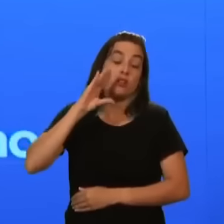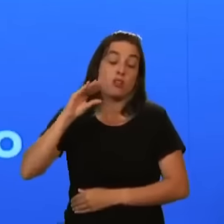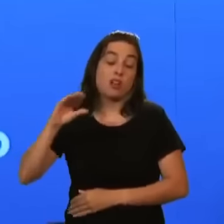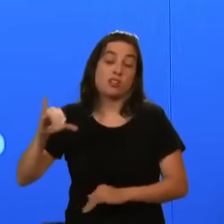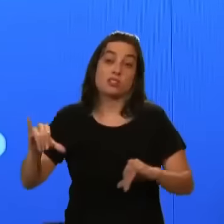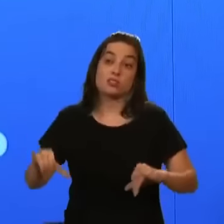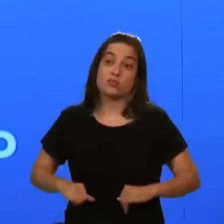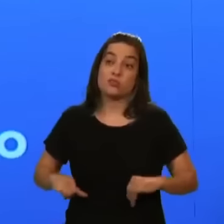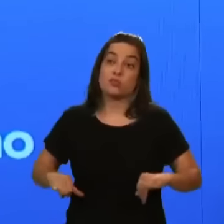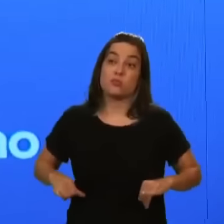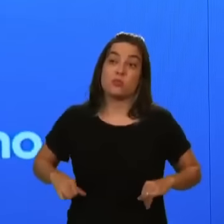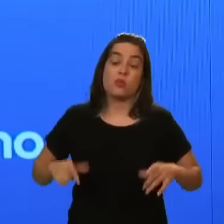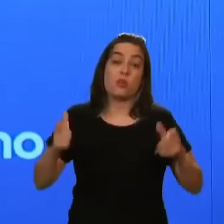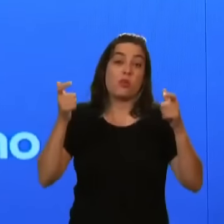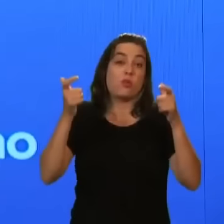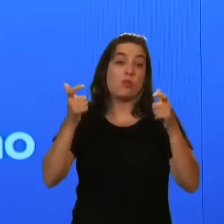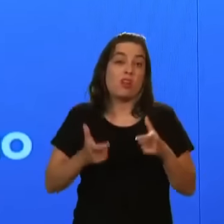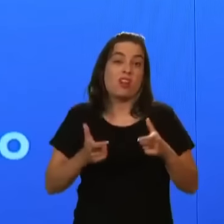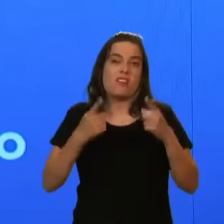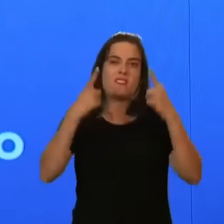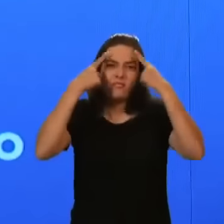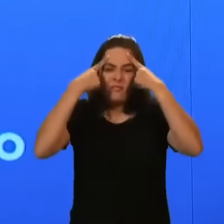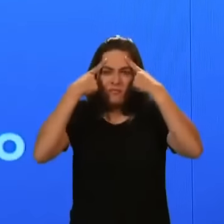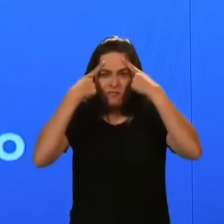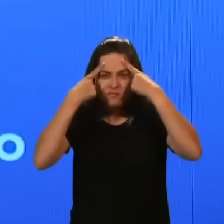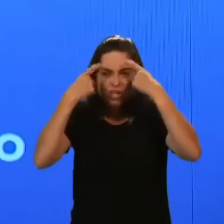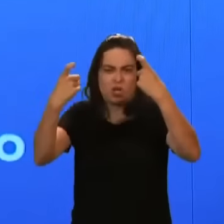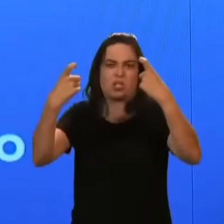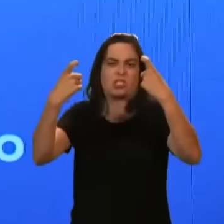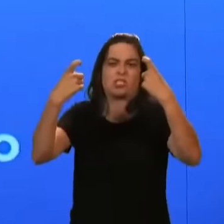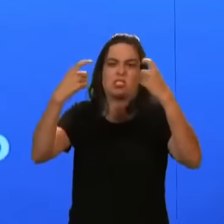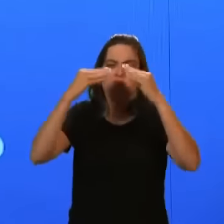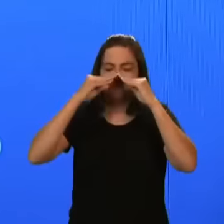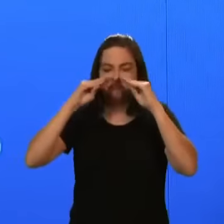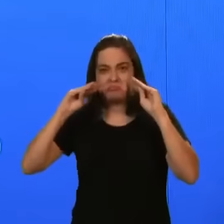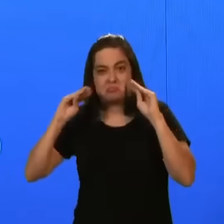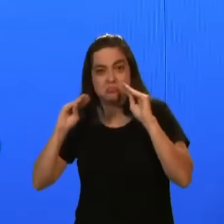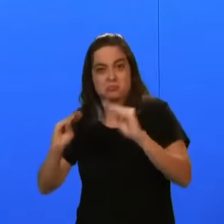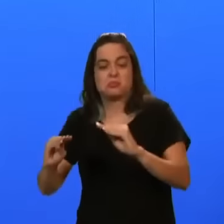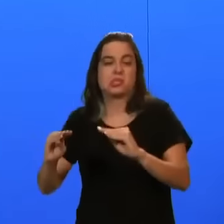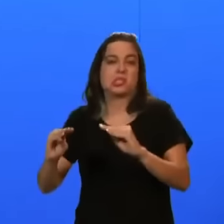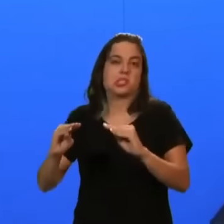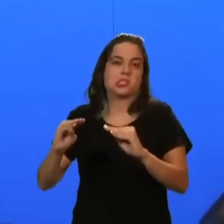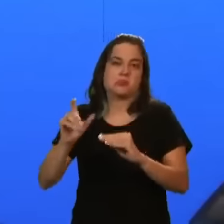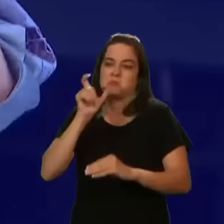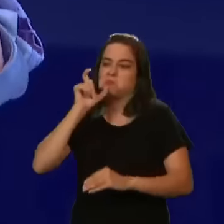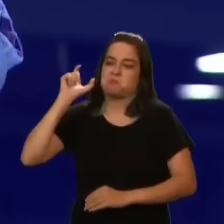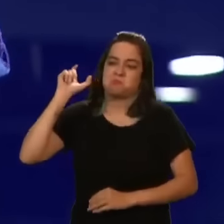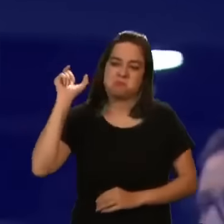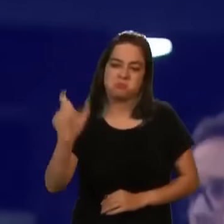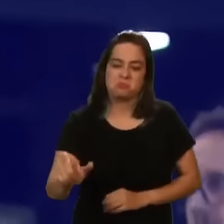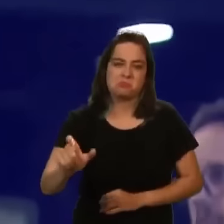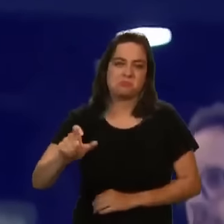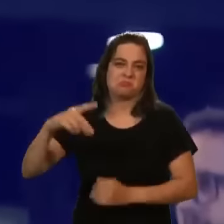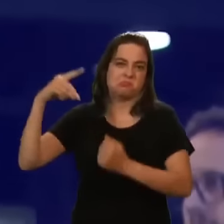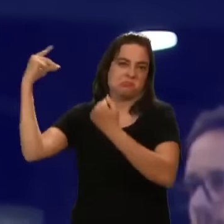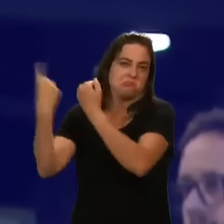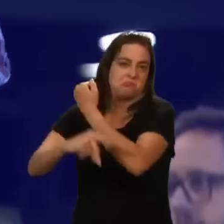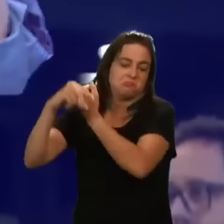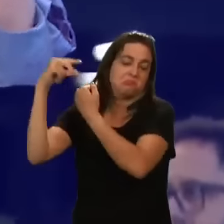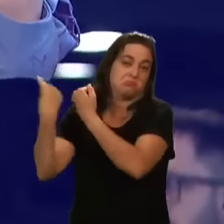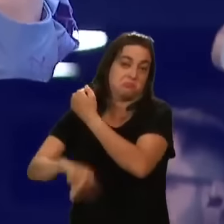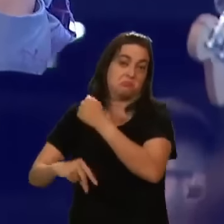sofreu com um ambiente de violência, de negligência, né, de palavras duras, de